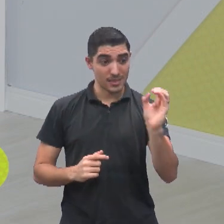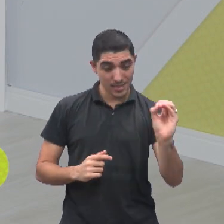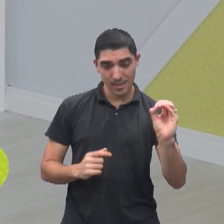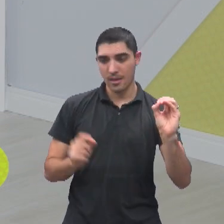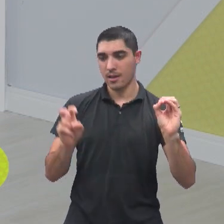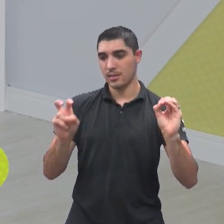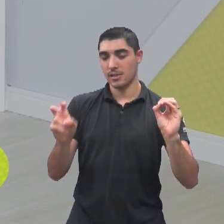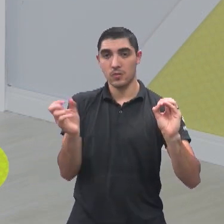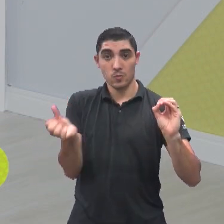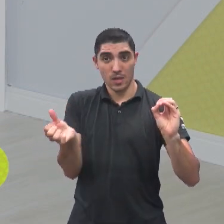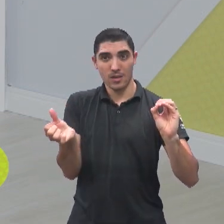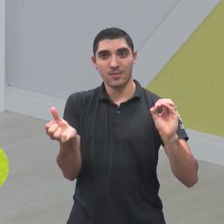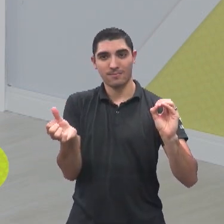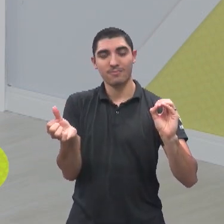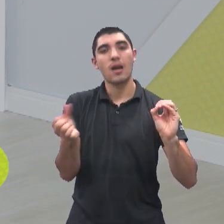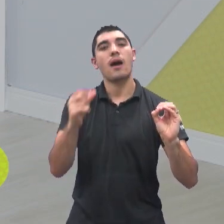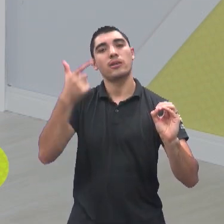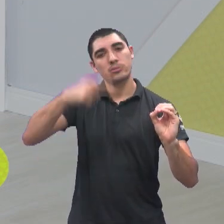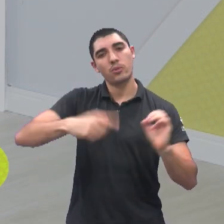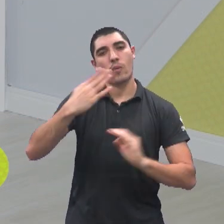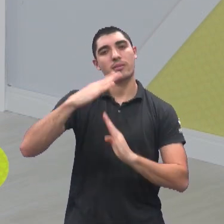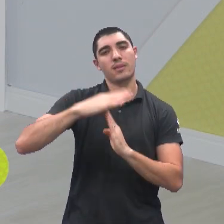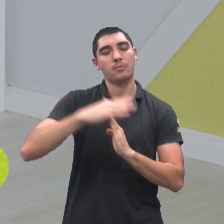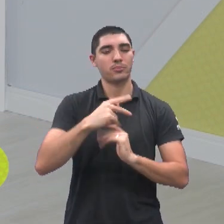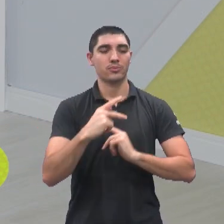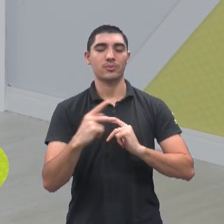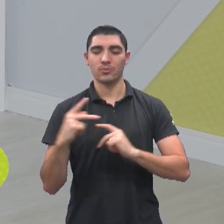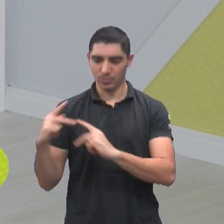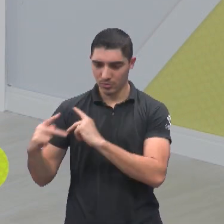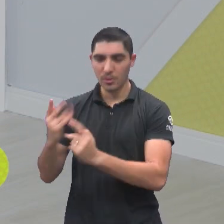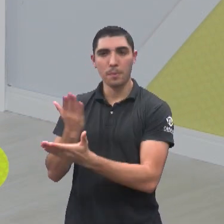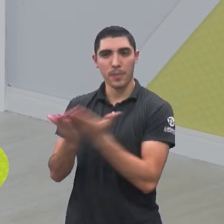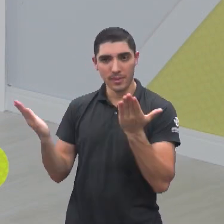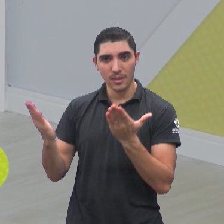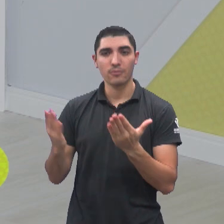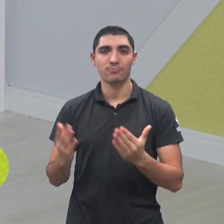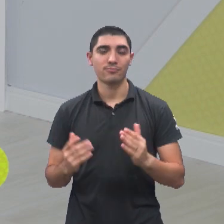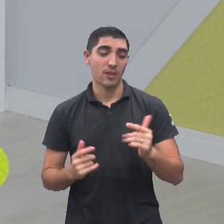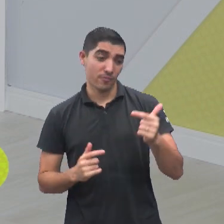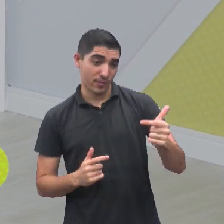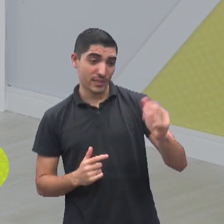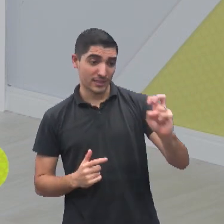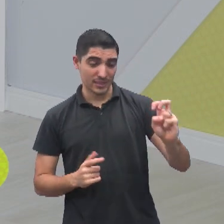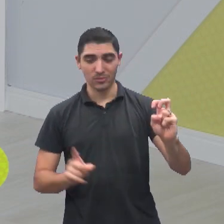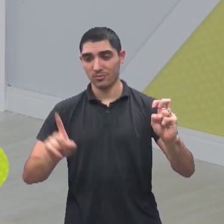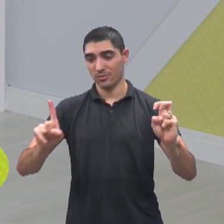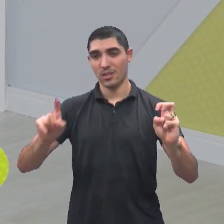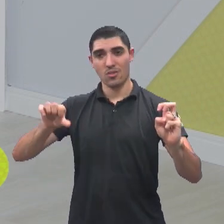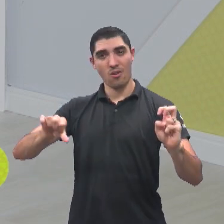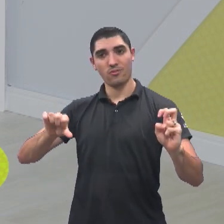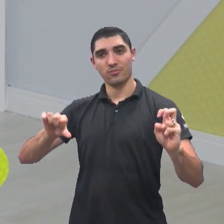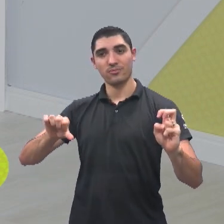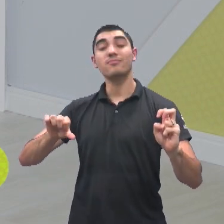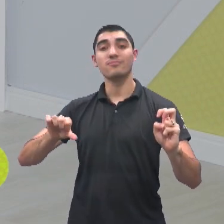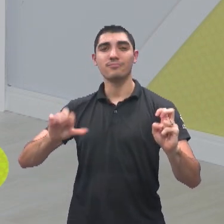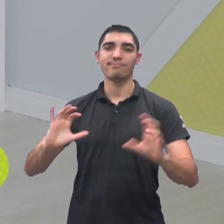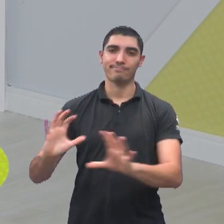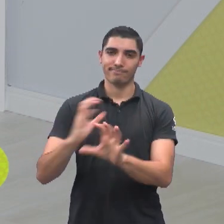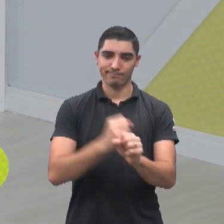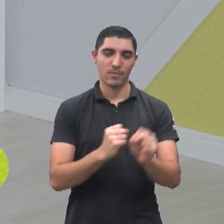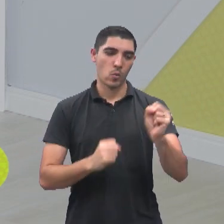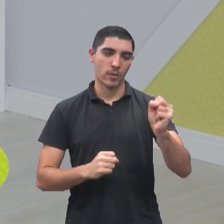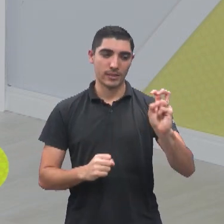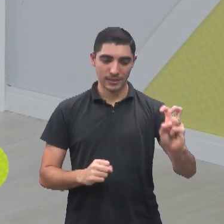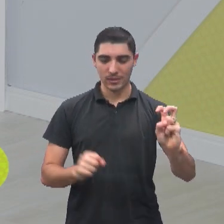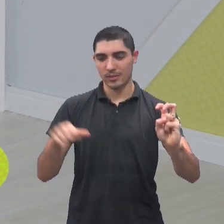60-56. Mas aí voltou a perder no último período, perdeu por 25-19, aí o placar final